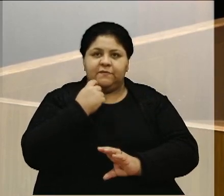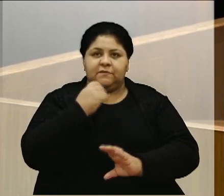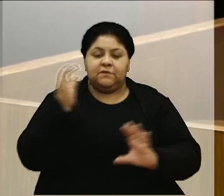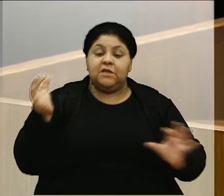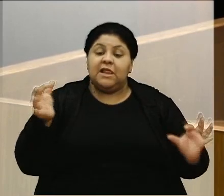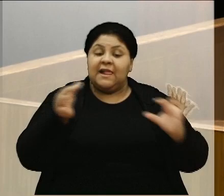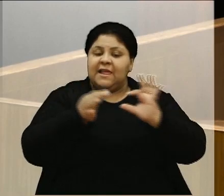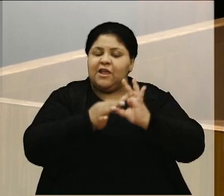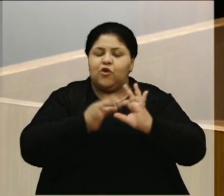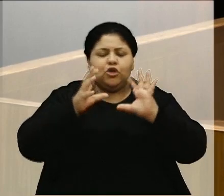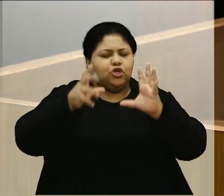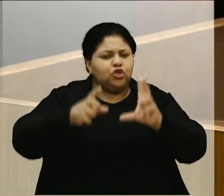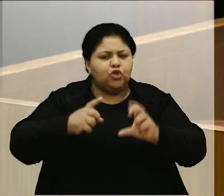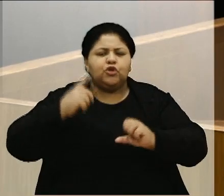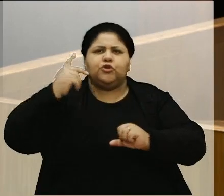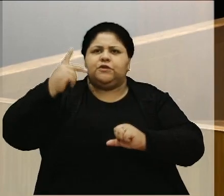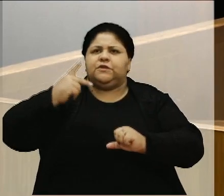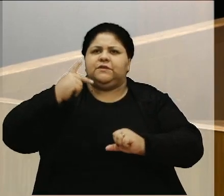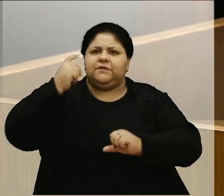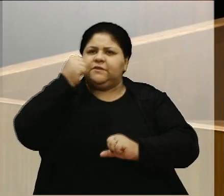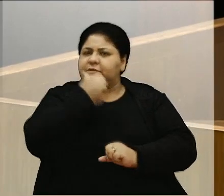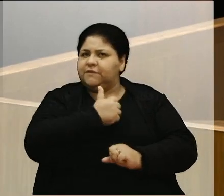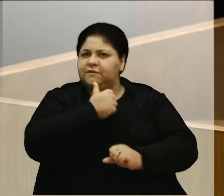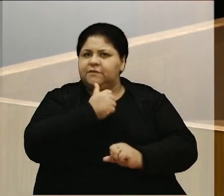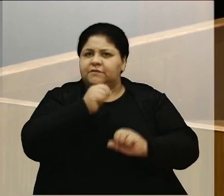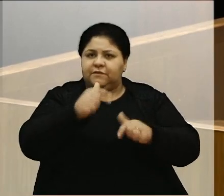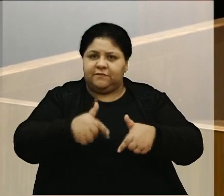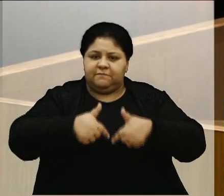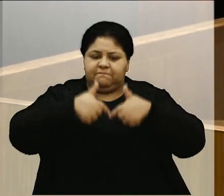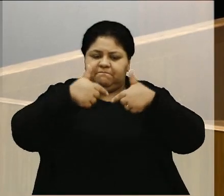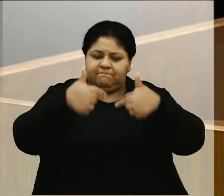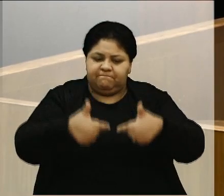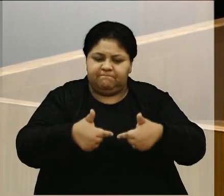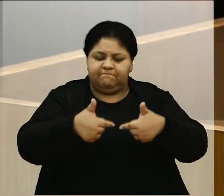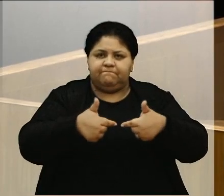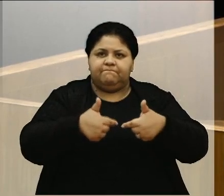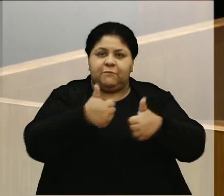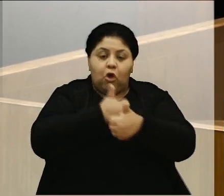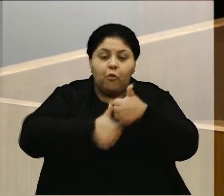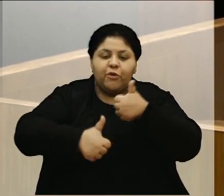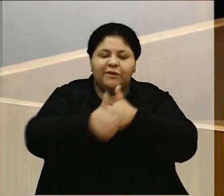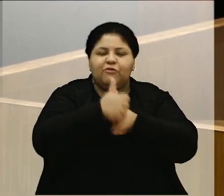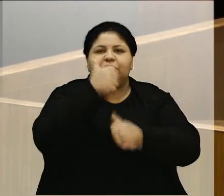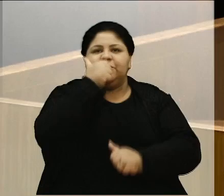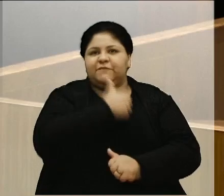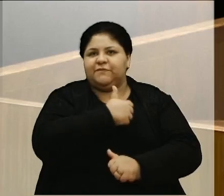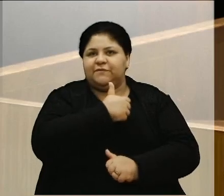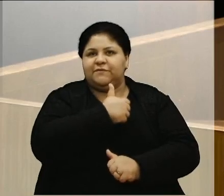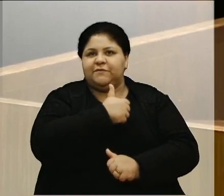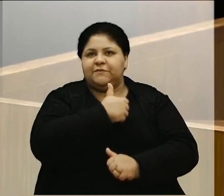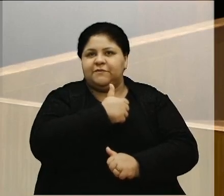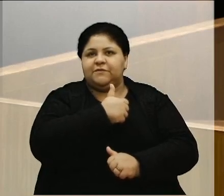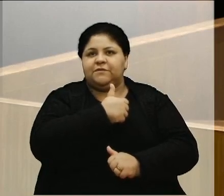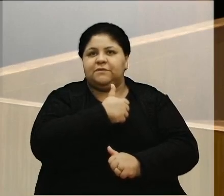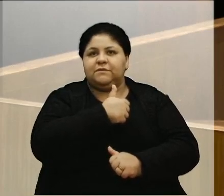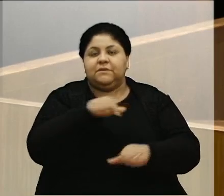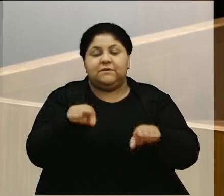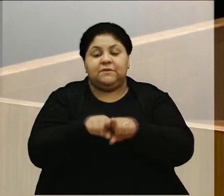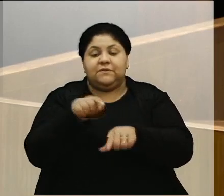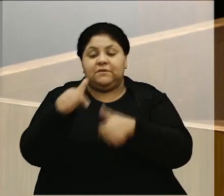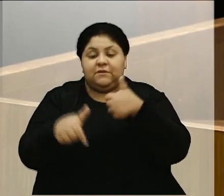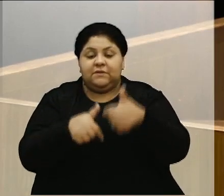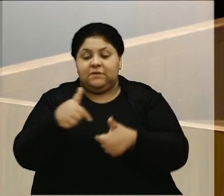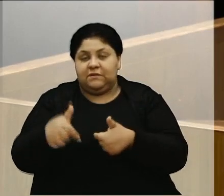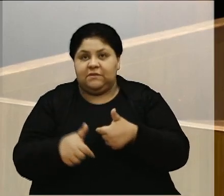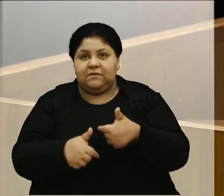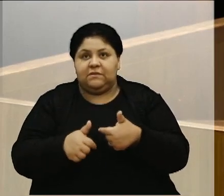todas as vereadoras em ação ativa nos assuntos relacionados ao protagonismo feminino. Nesse pilar, nós também trabalhamos a qualificação